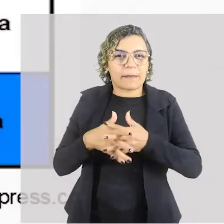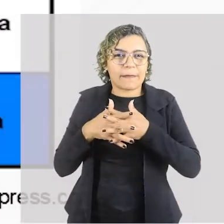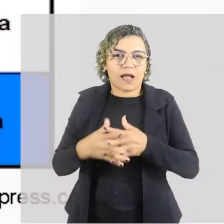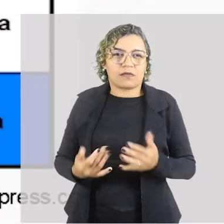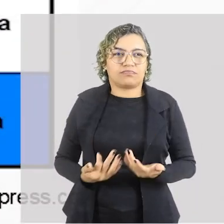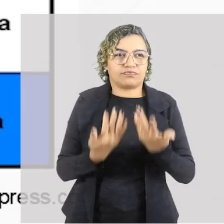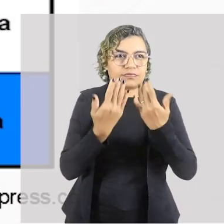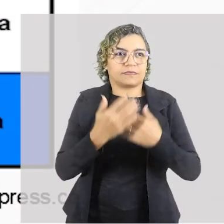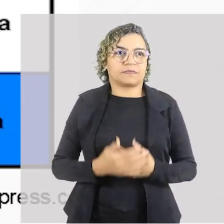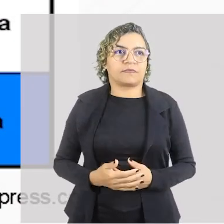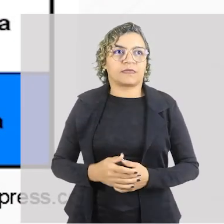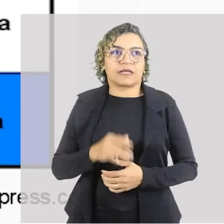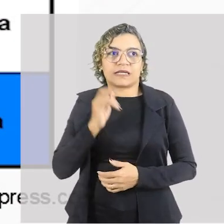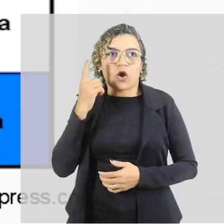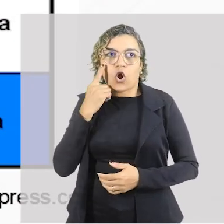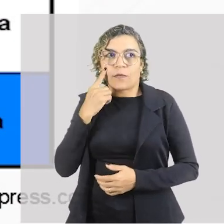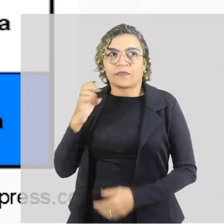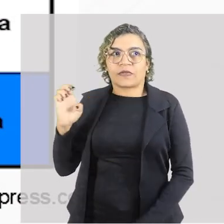Eboliometria.